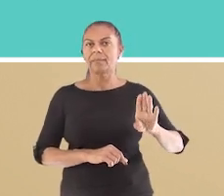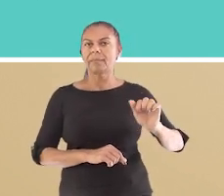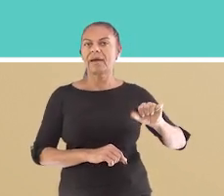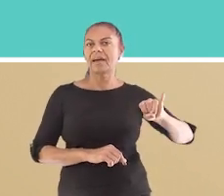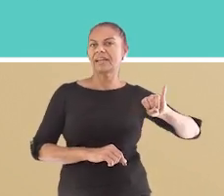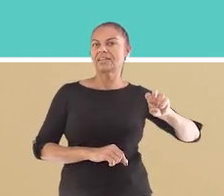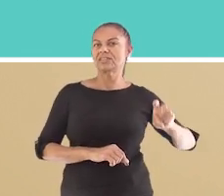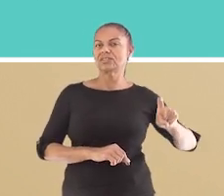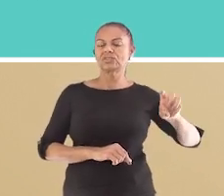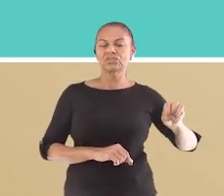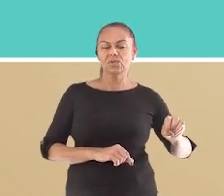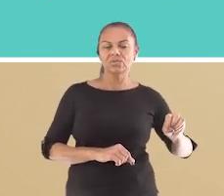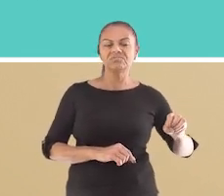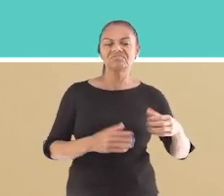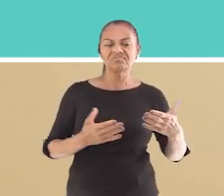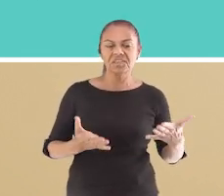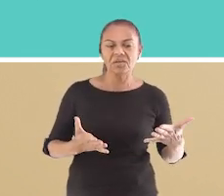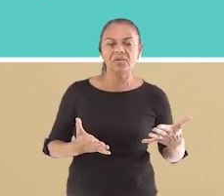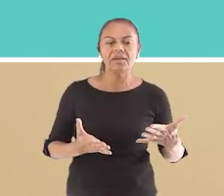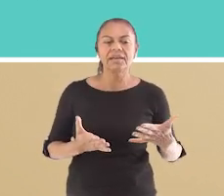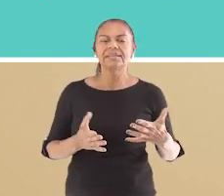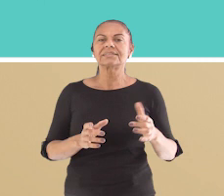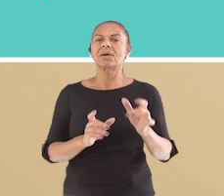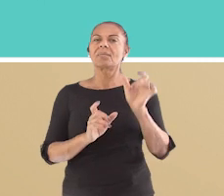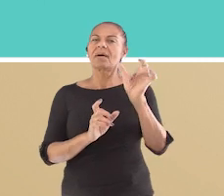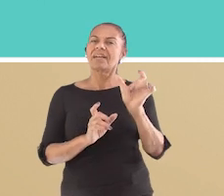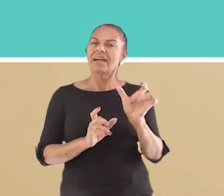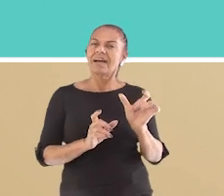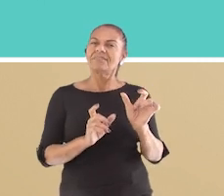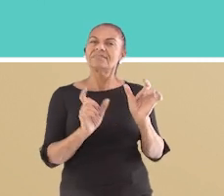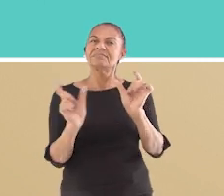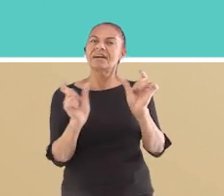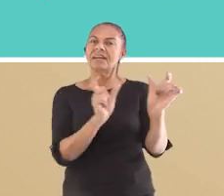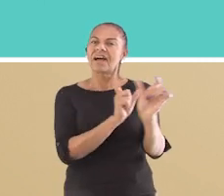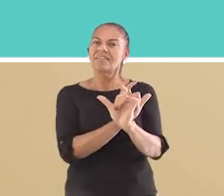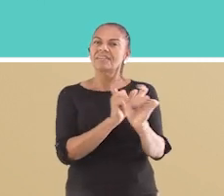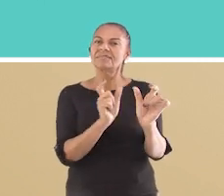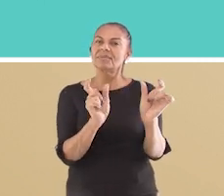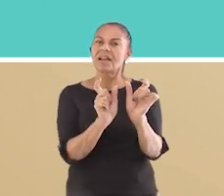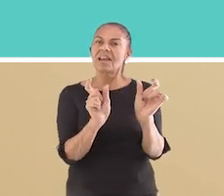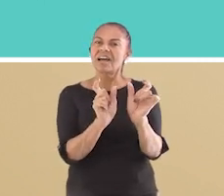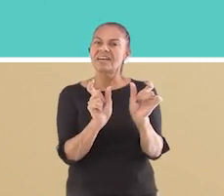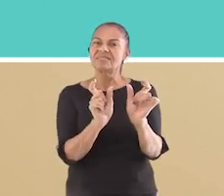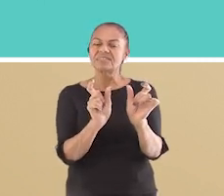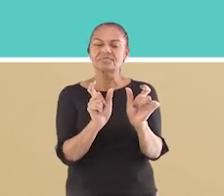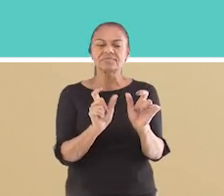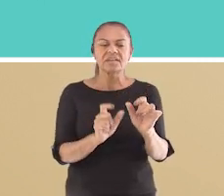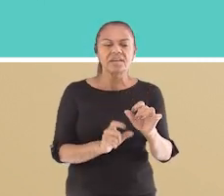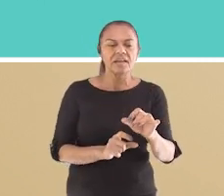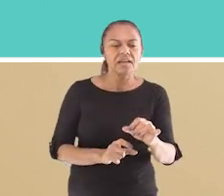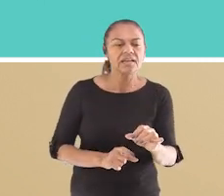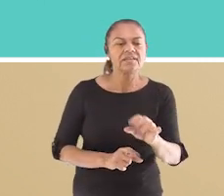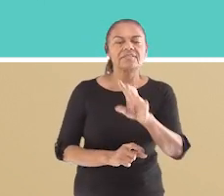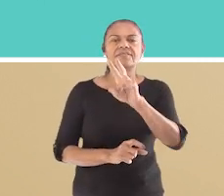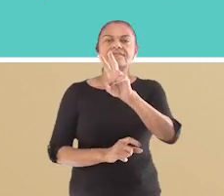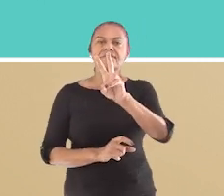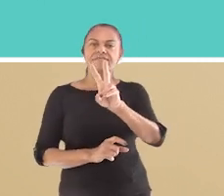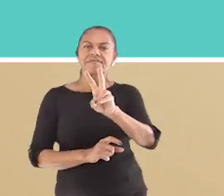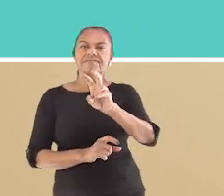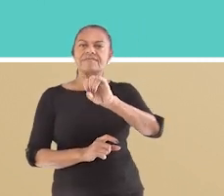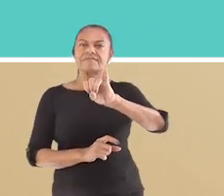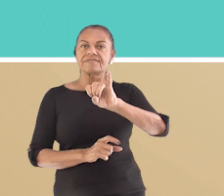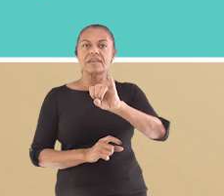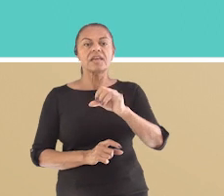ela é um exemplo de cacofonia, que é quando sílabas ou palavras diferentes, quando juntas, formam um